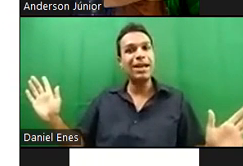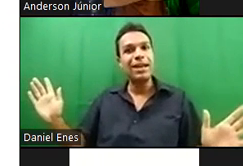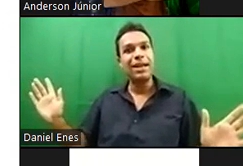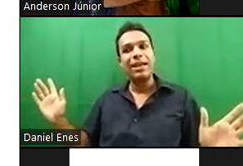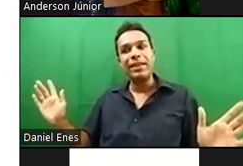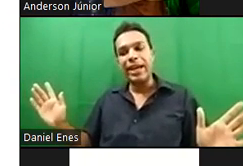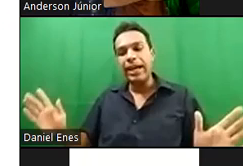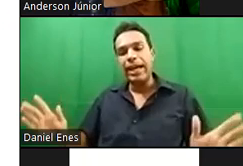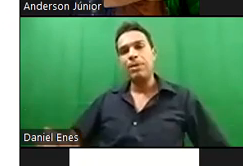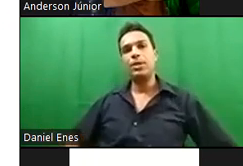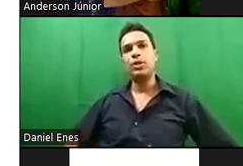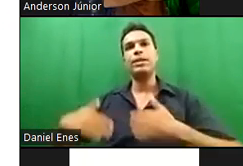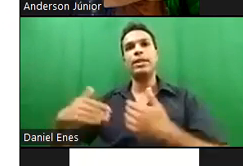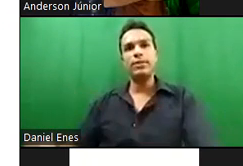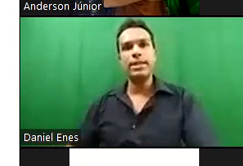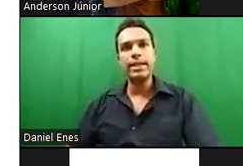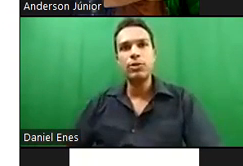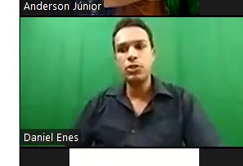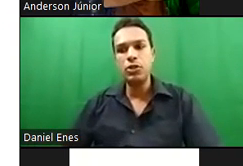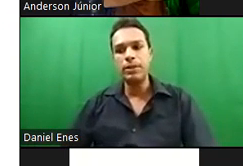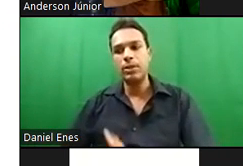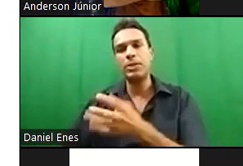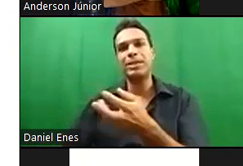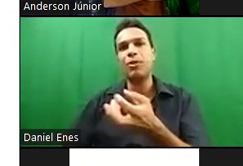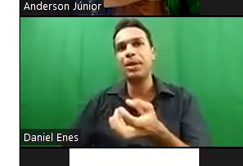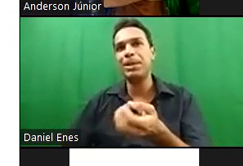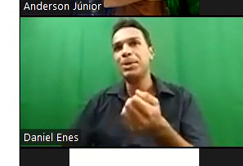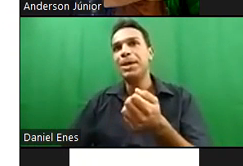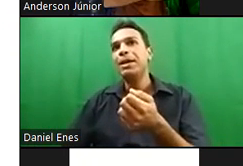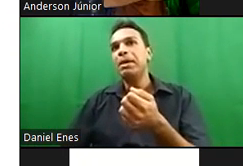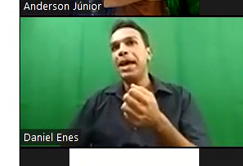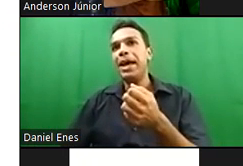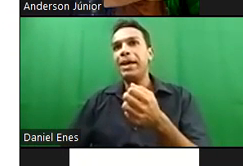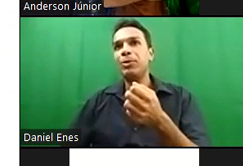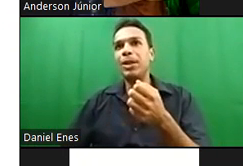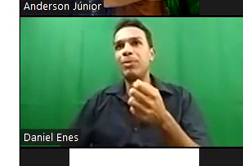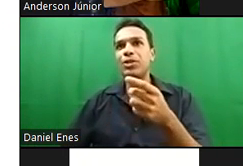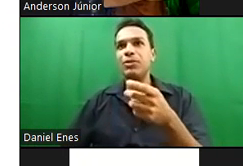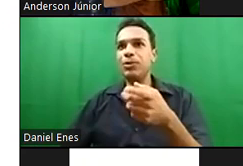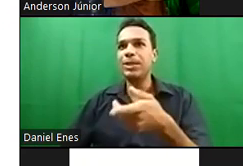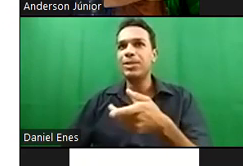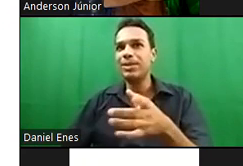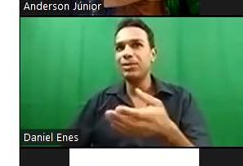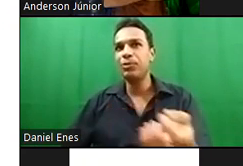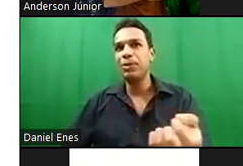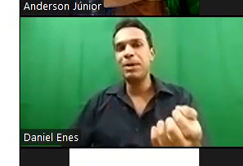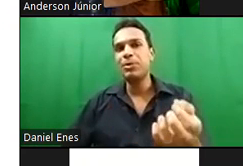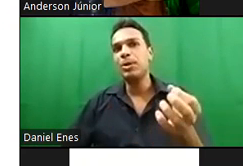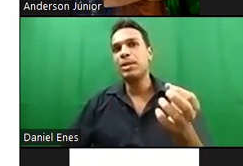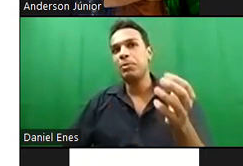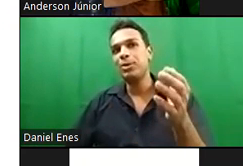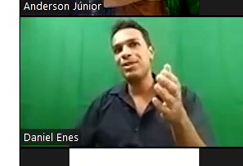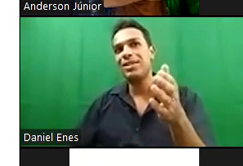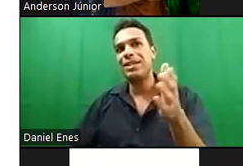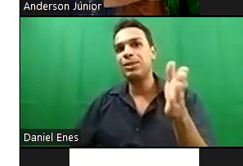falar, né? É uma pessoa que tem deficiência auditiva. Então, que talvez, eu não lembro, acho que foi o Anderson que tentou fazer uma